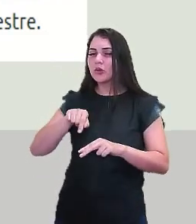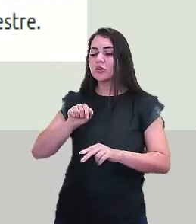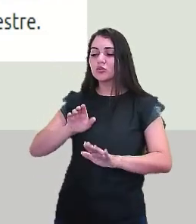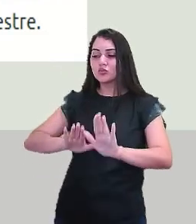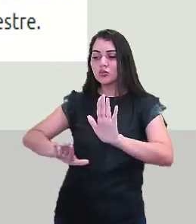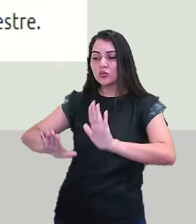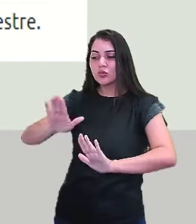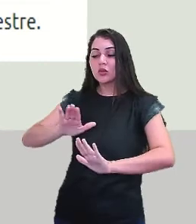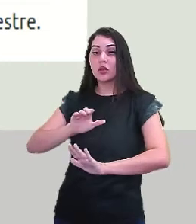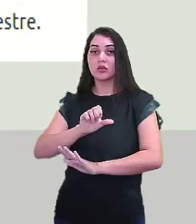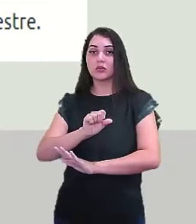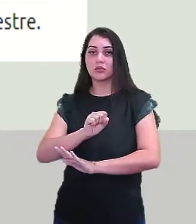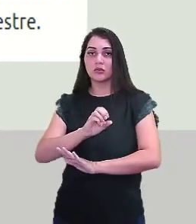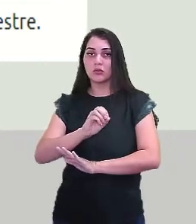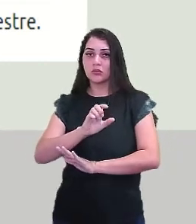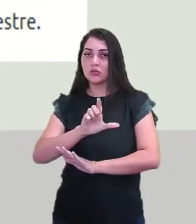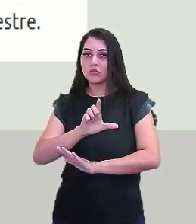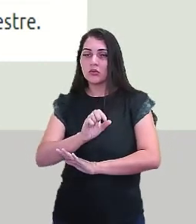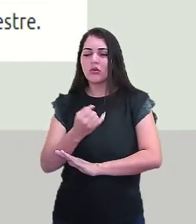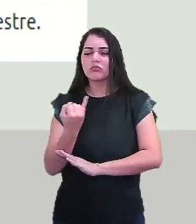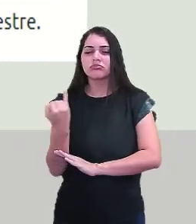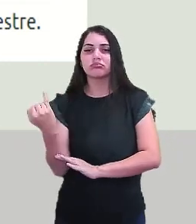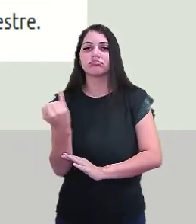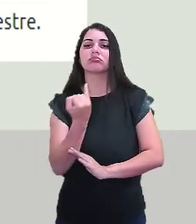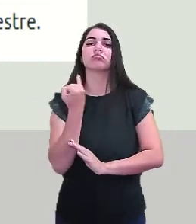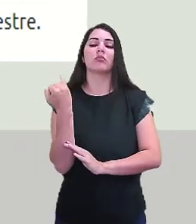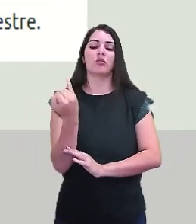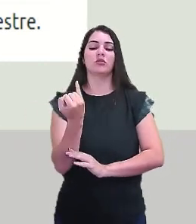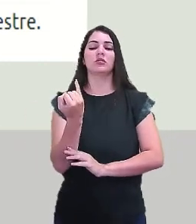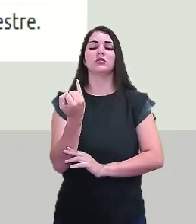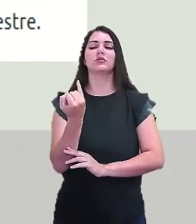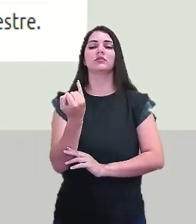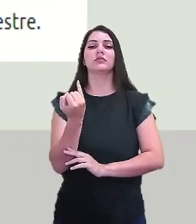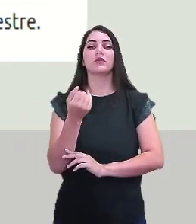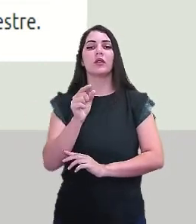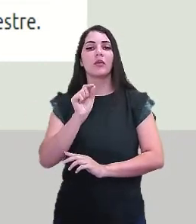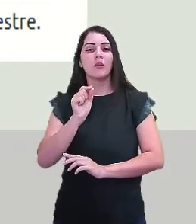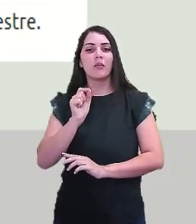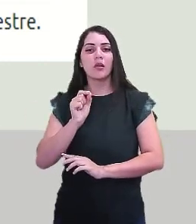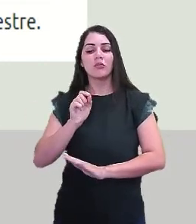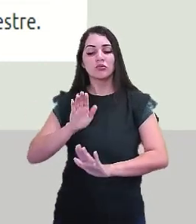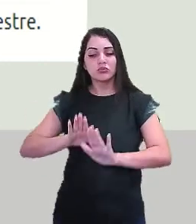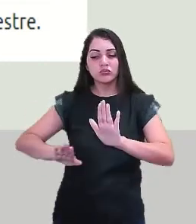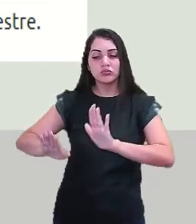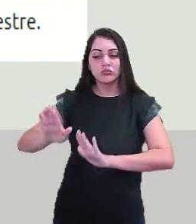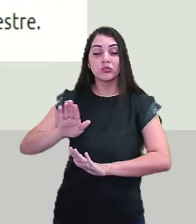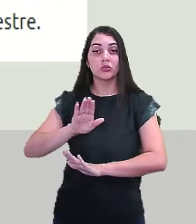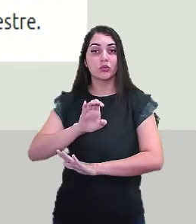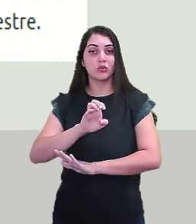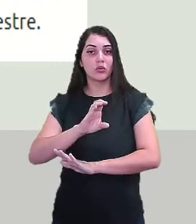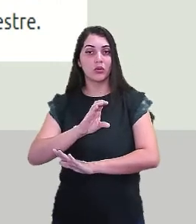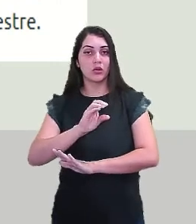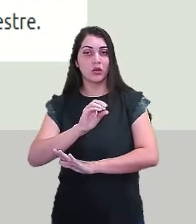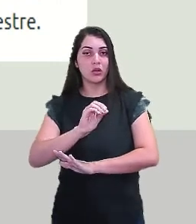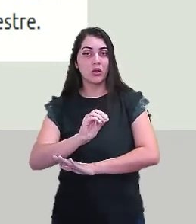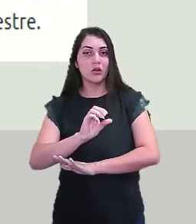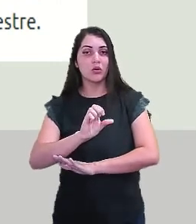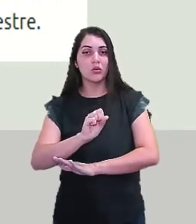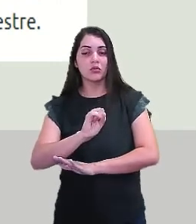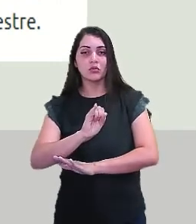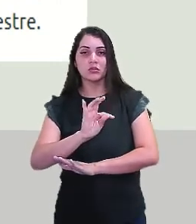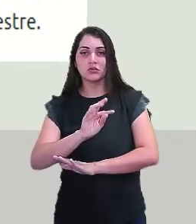do solo é tão importante para a manutenção do ecossistema